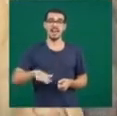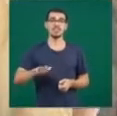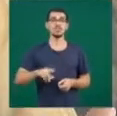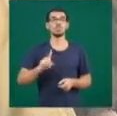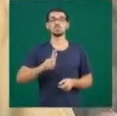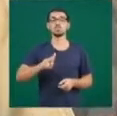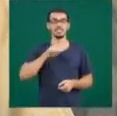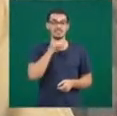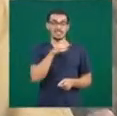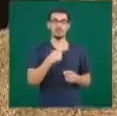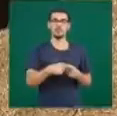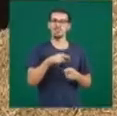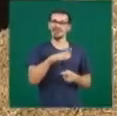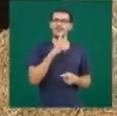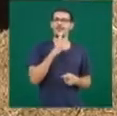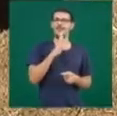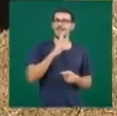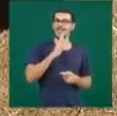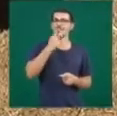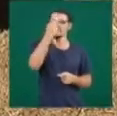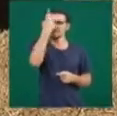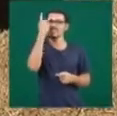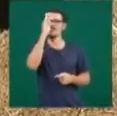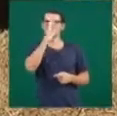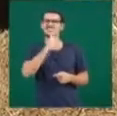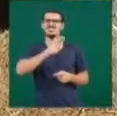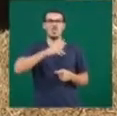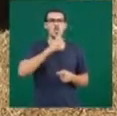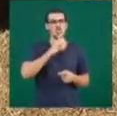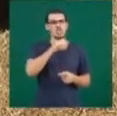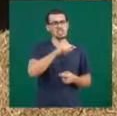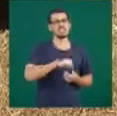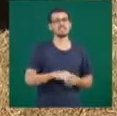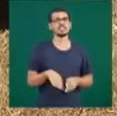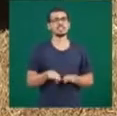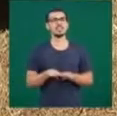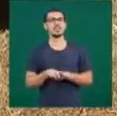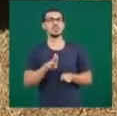a energia fotovoltaica produzida por células monocristalinas.